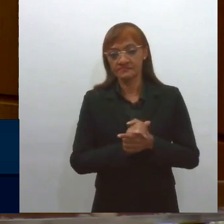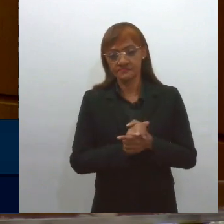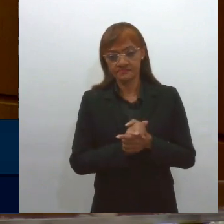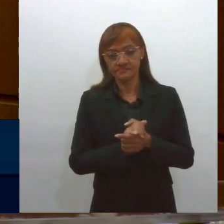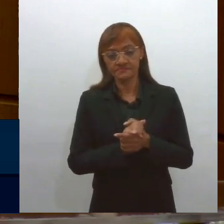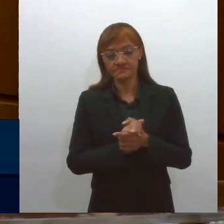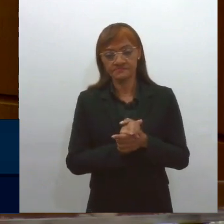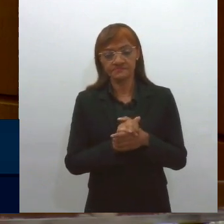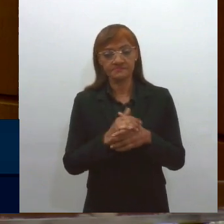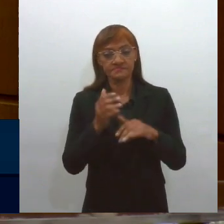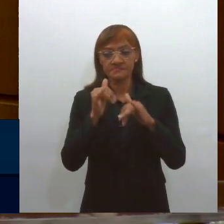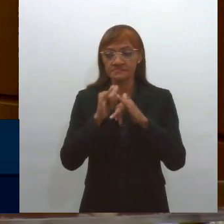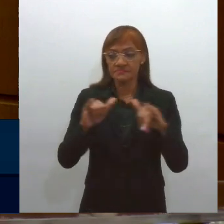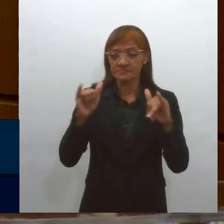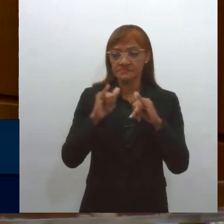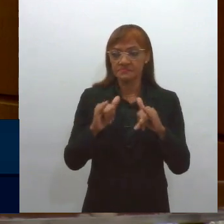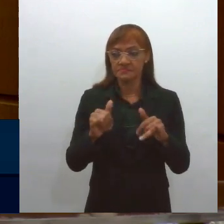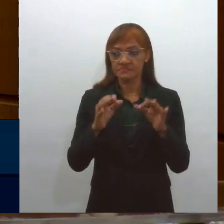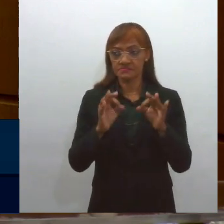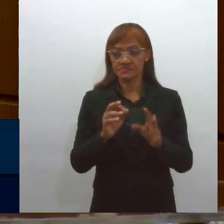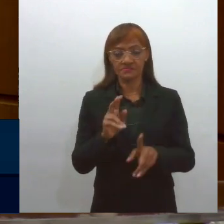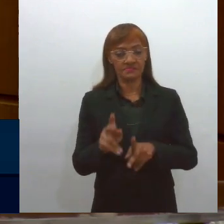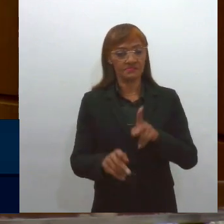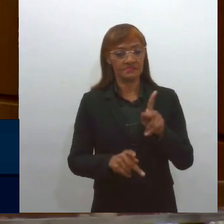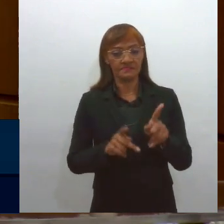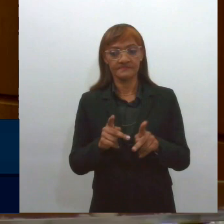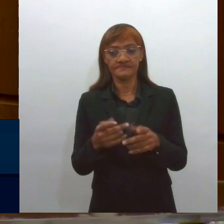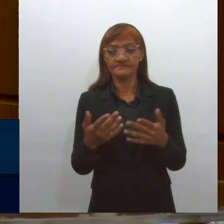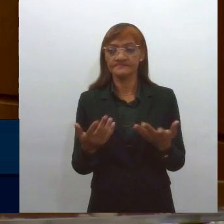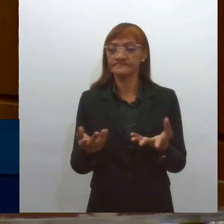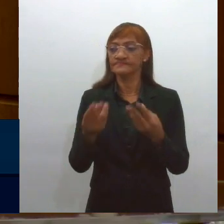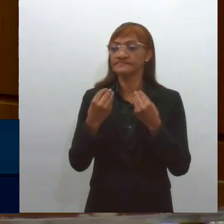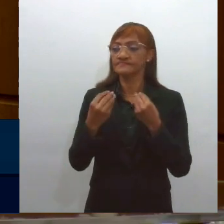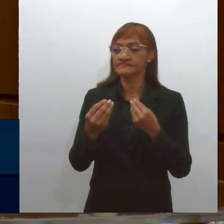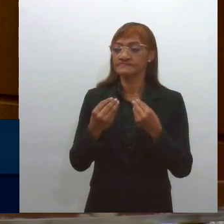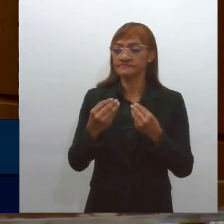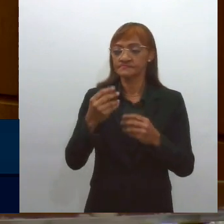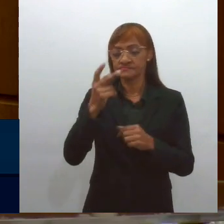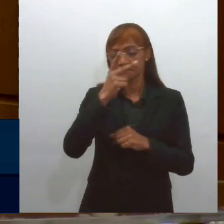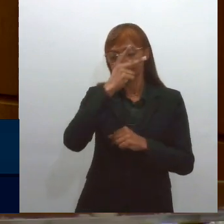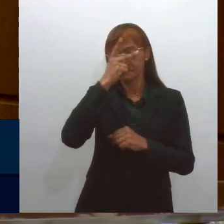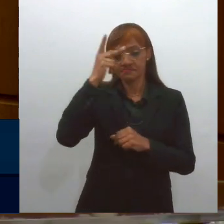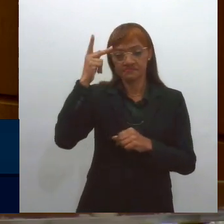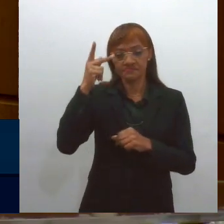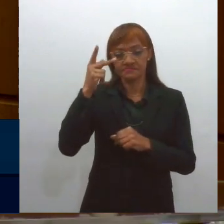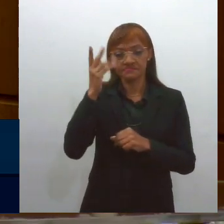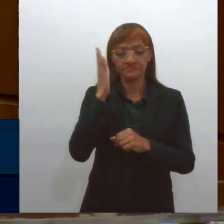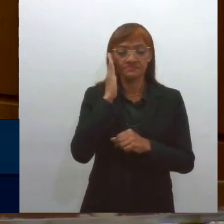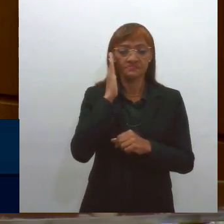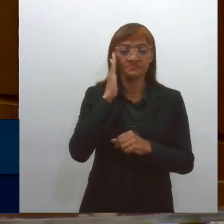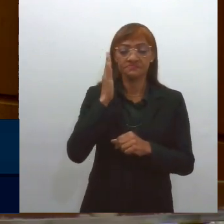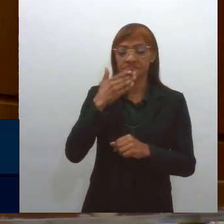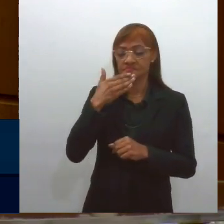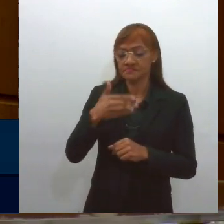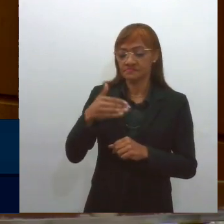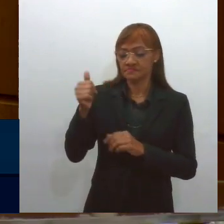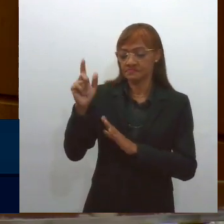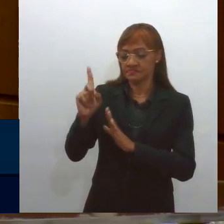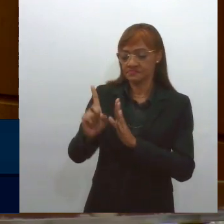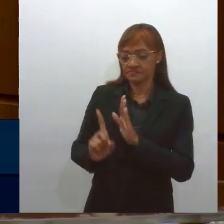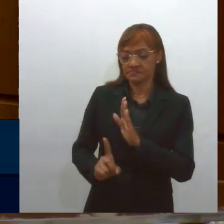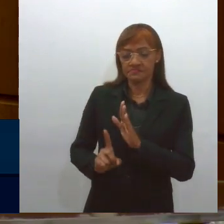população, como as pessoas irão melhor compreender seus direitos e deveres na sociedade que